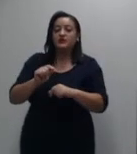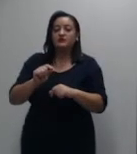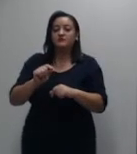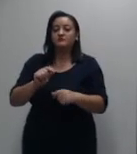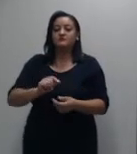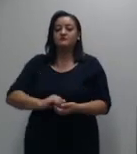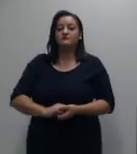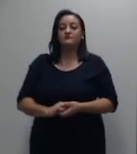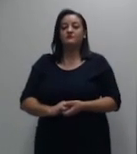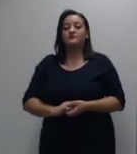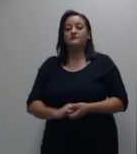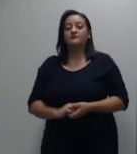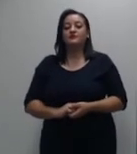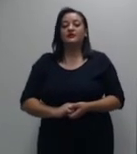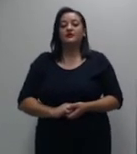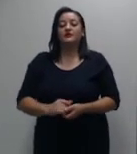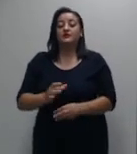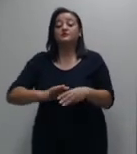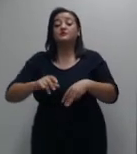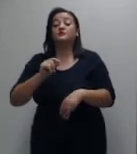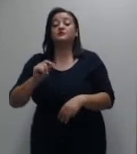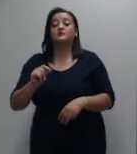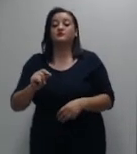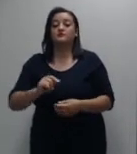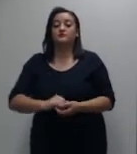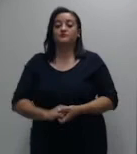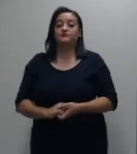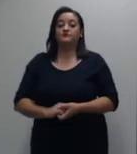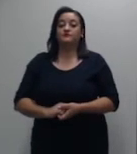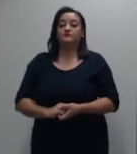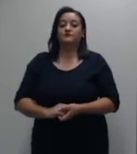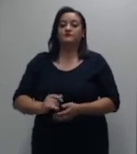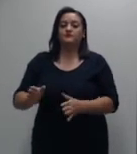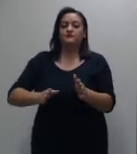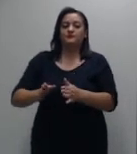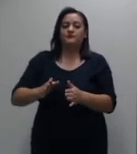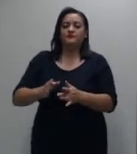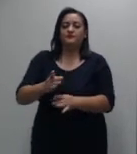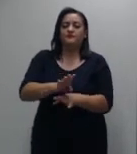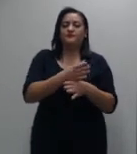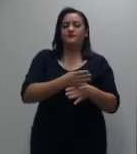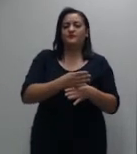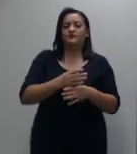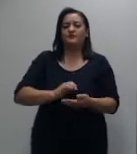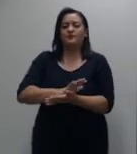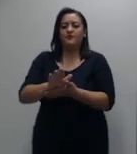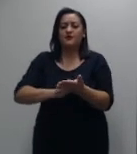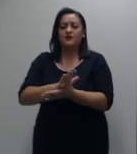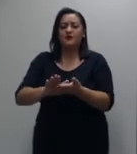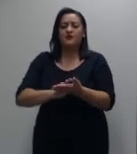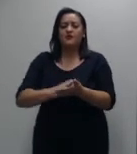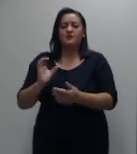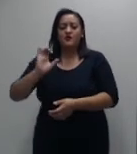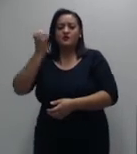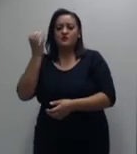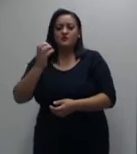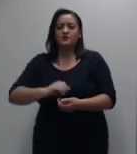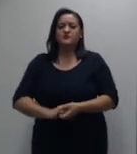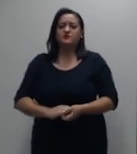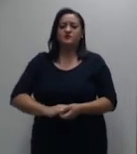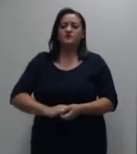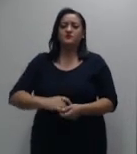caro Ministro é que a esses afastamentos no nenhuma decisão que foi